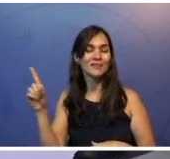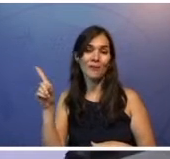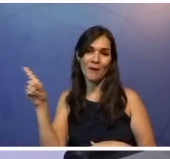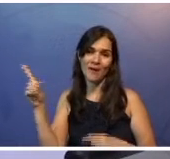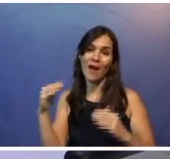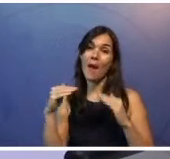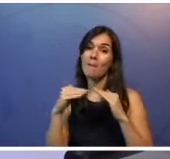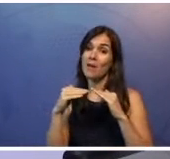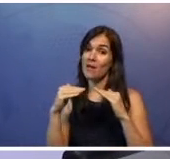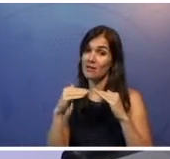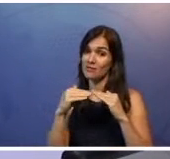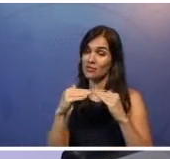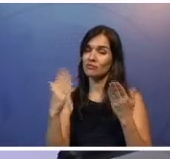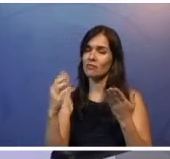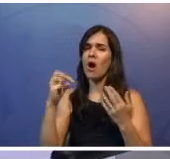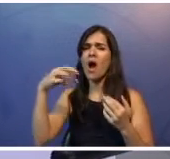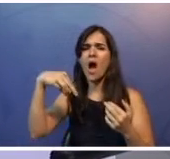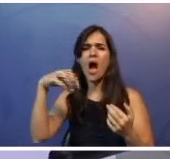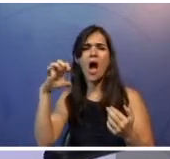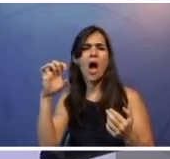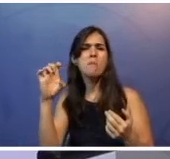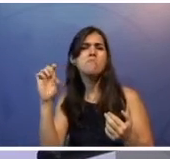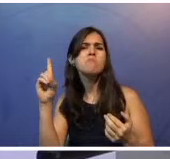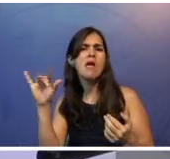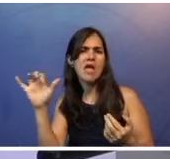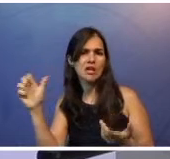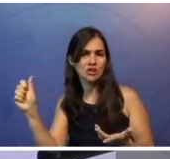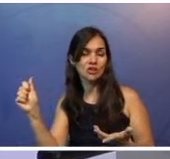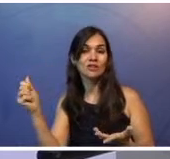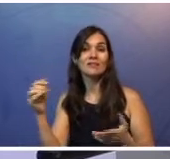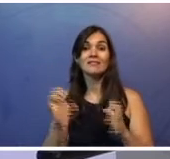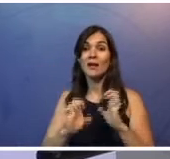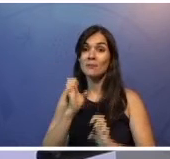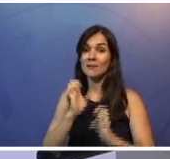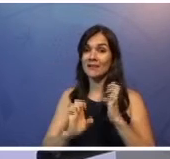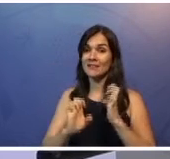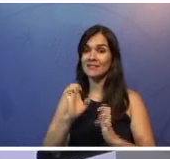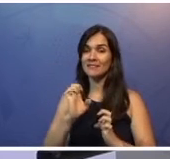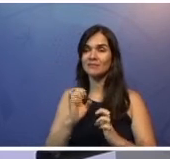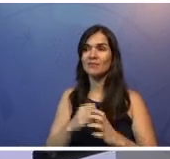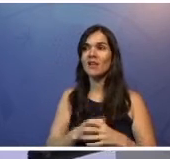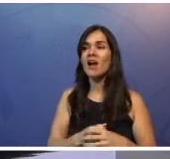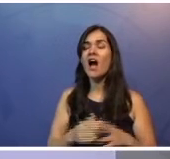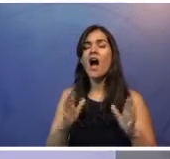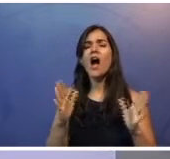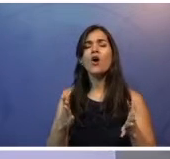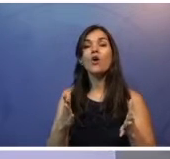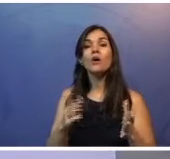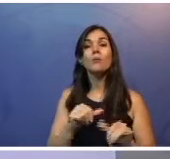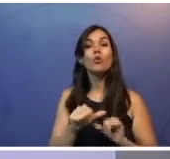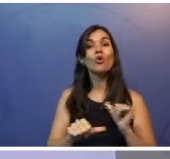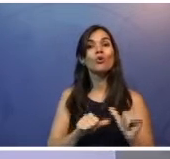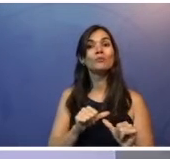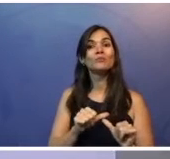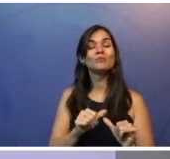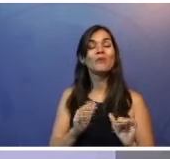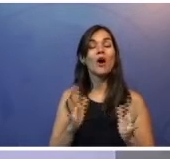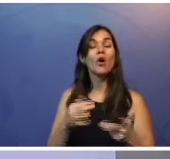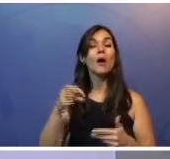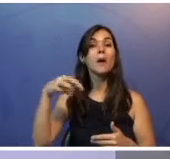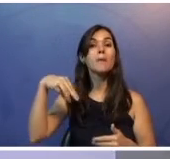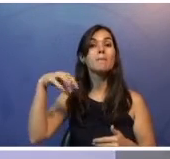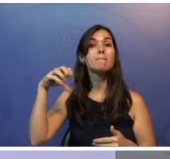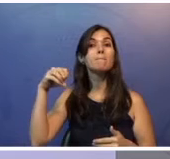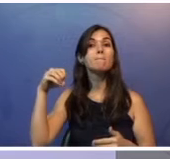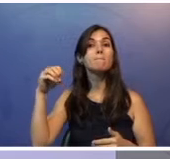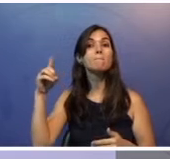salarial da daquela empresa e agora moda a moda valor que